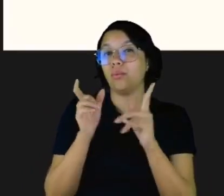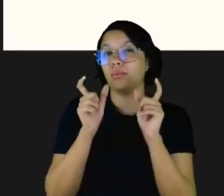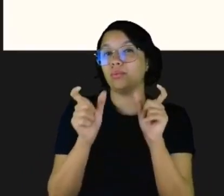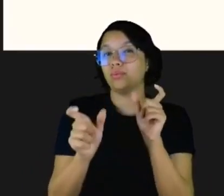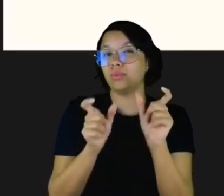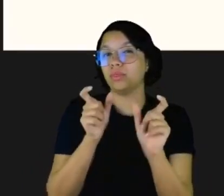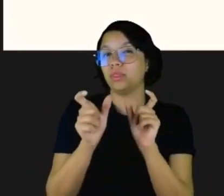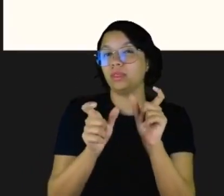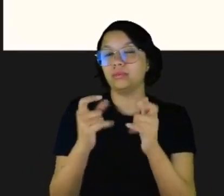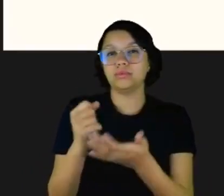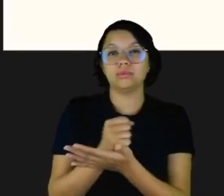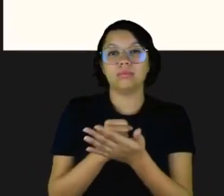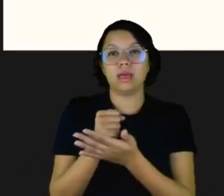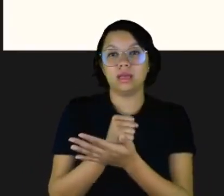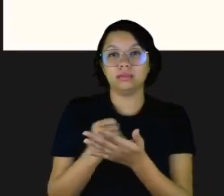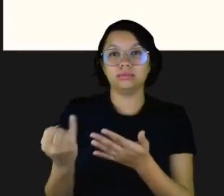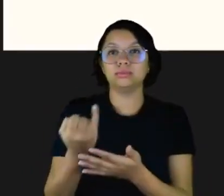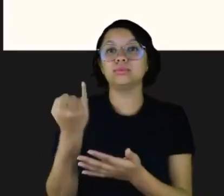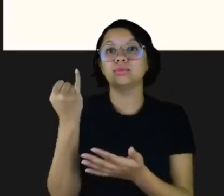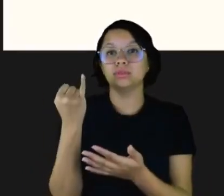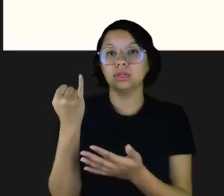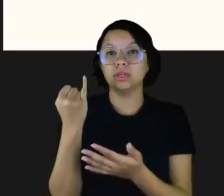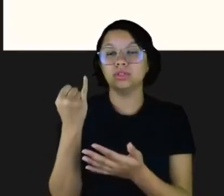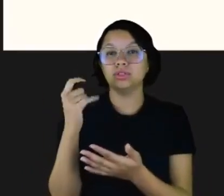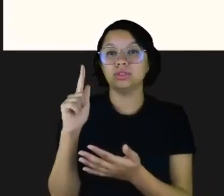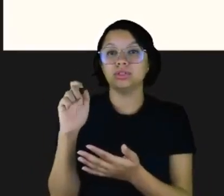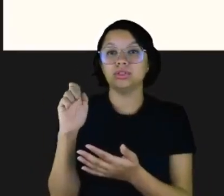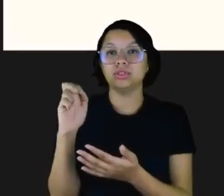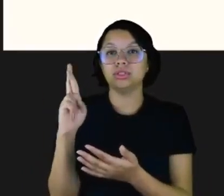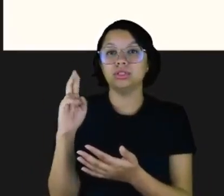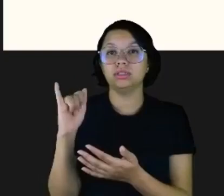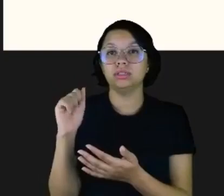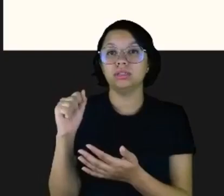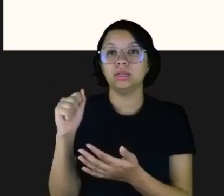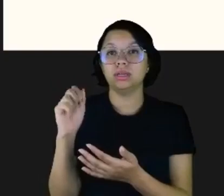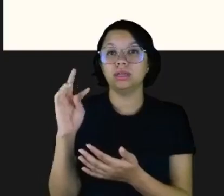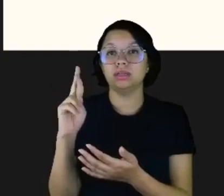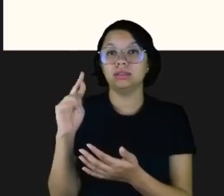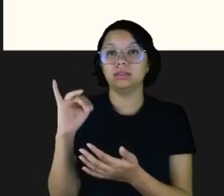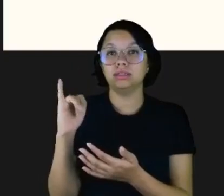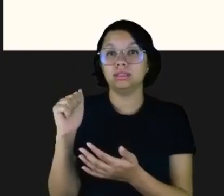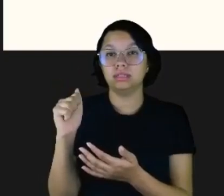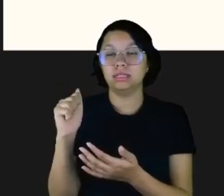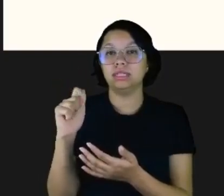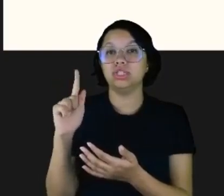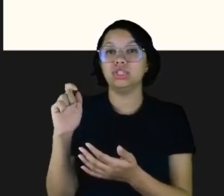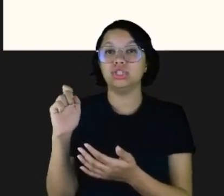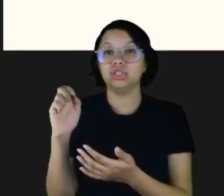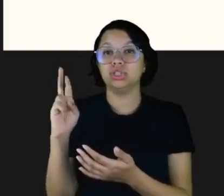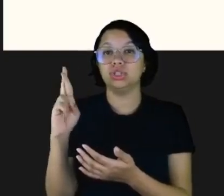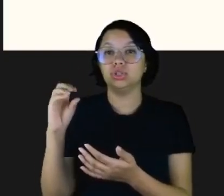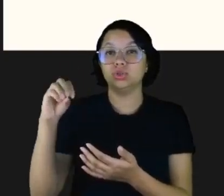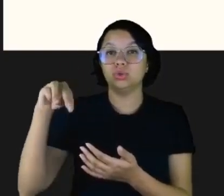são fundamentais na geriatria e na gerontologia, né, nos cuidados em geral com o idoso.